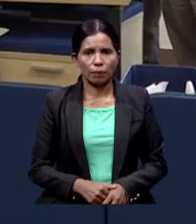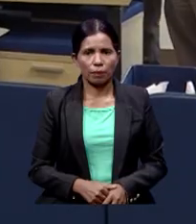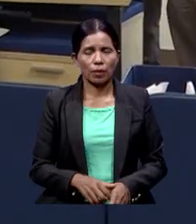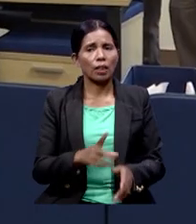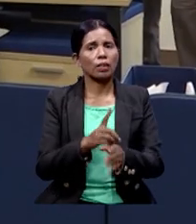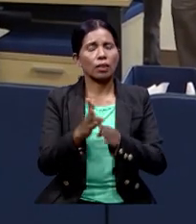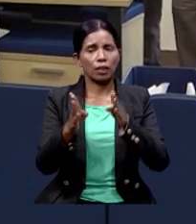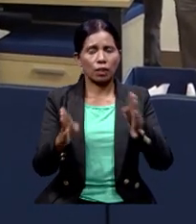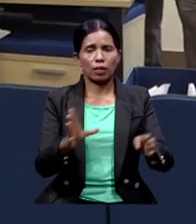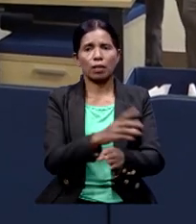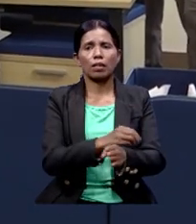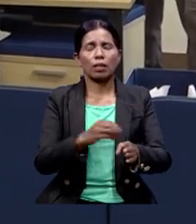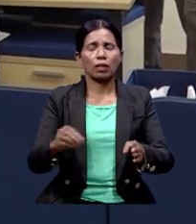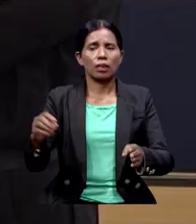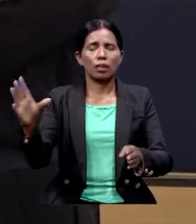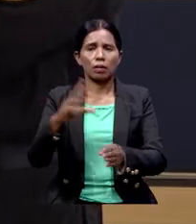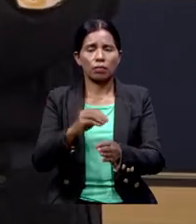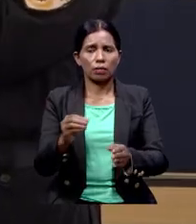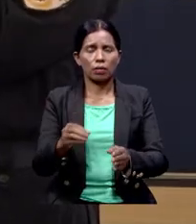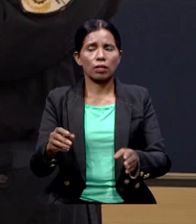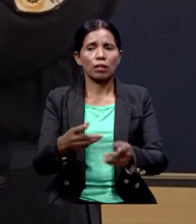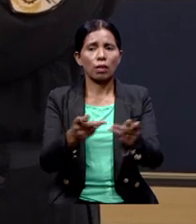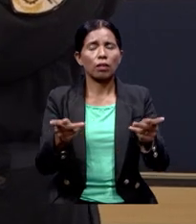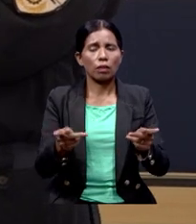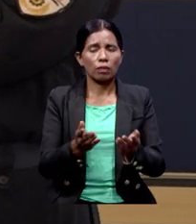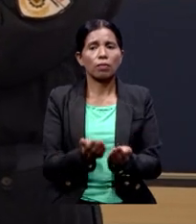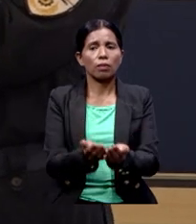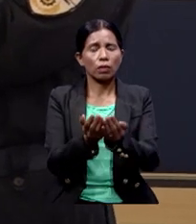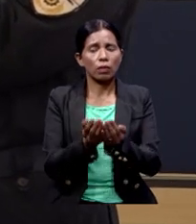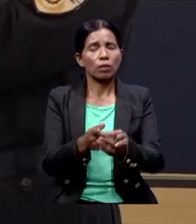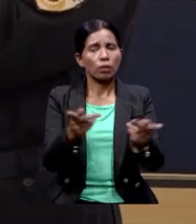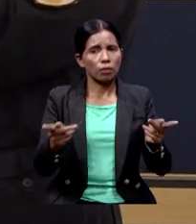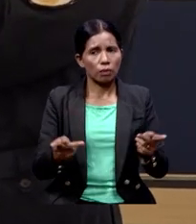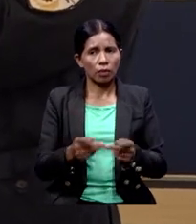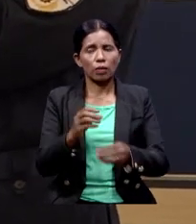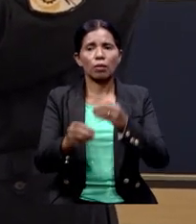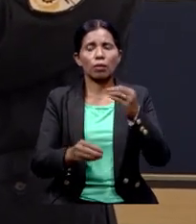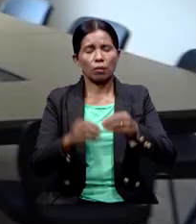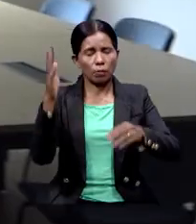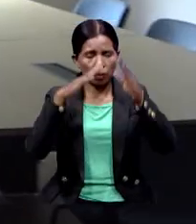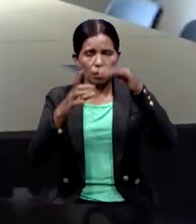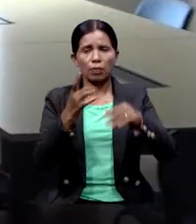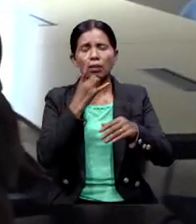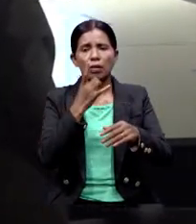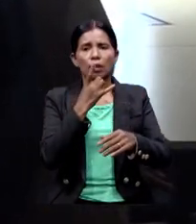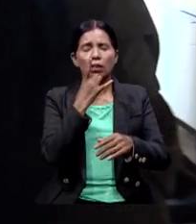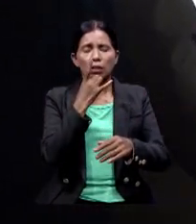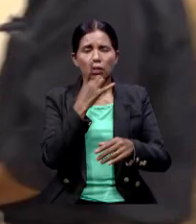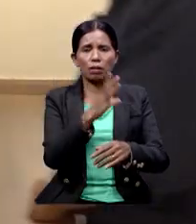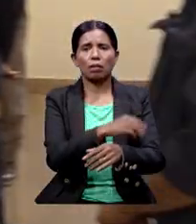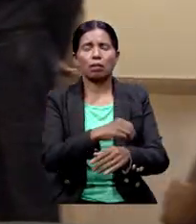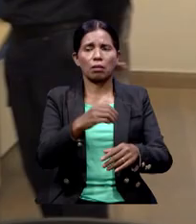Diretor Alfândega Porto Tibar, Kitaria Antonio Sarmento, hatu kestau ne relaciona ho problema linha internet nebe ladiak no eletricidade